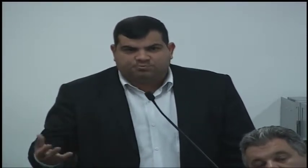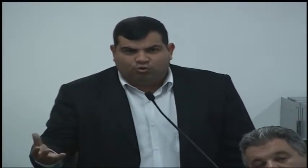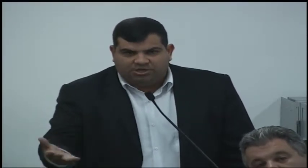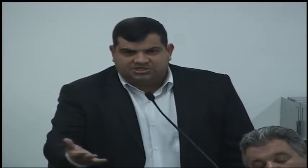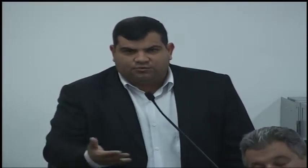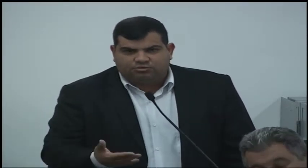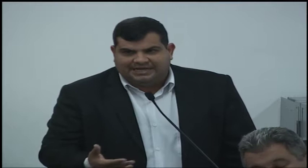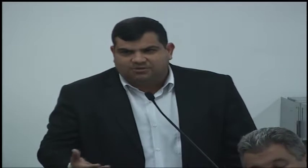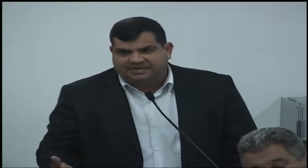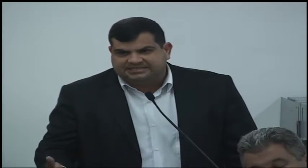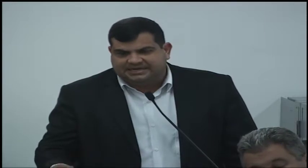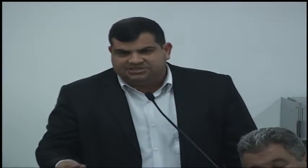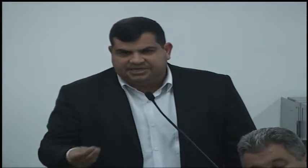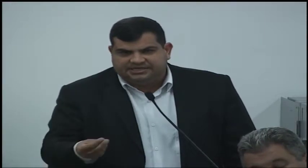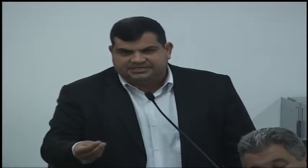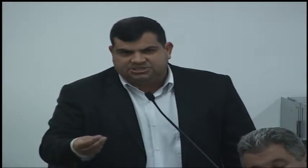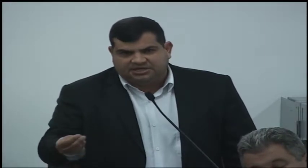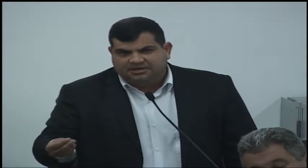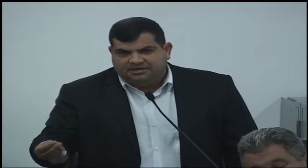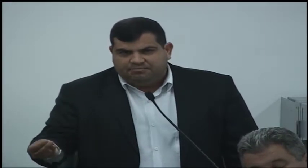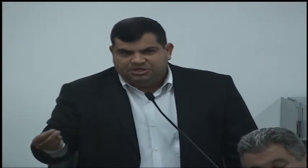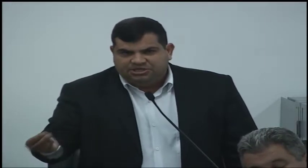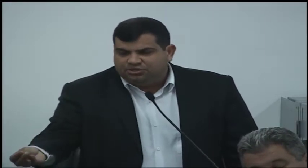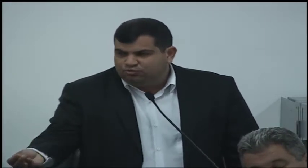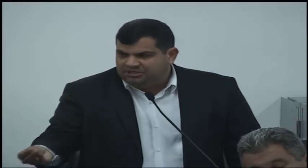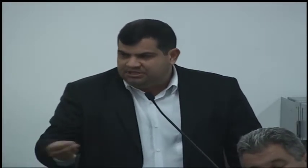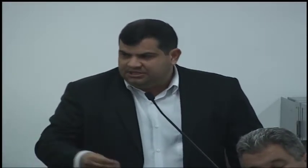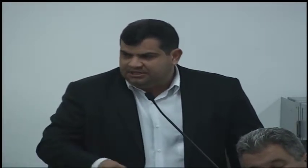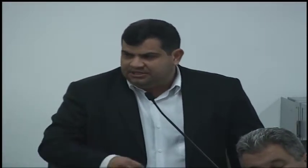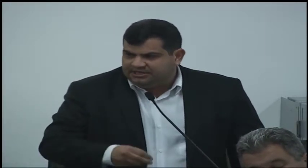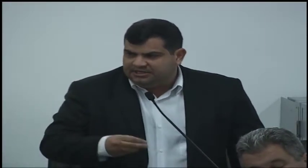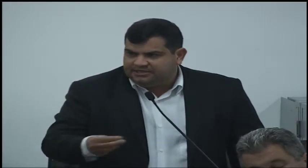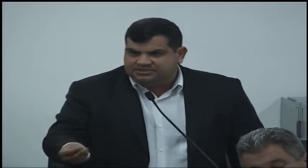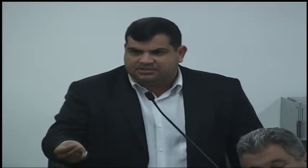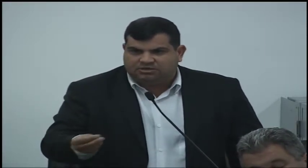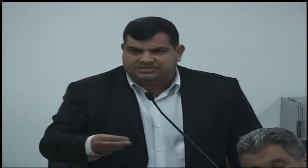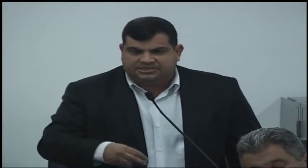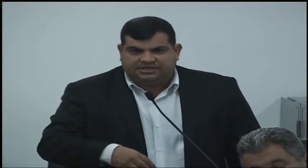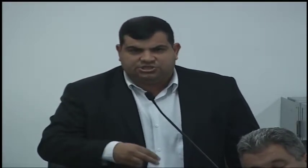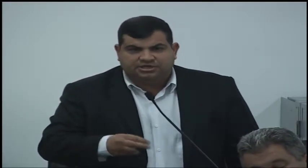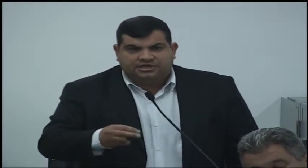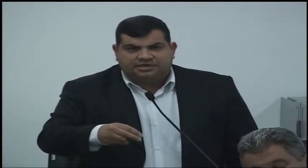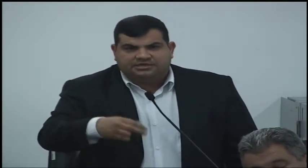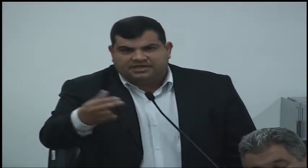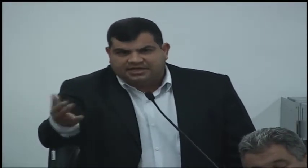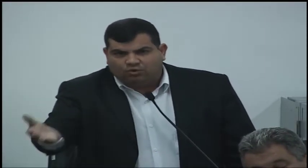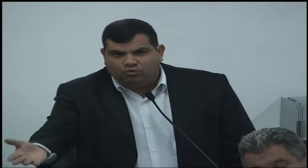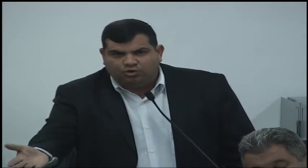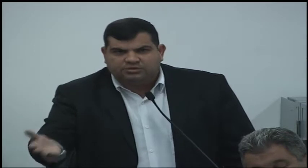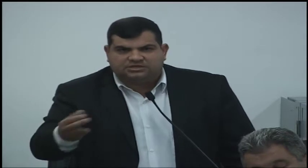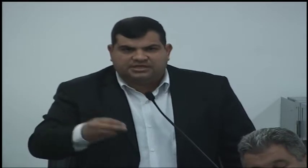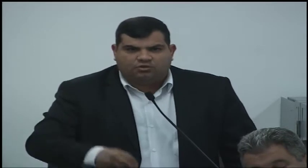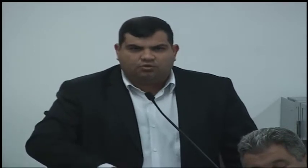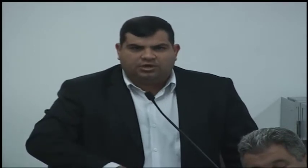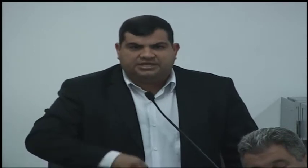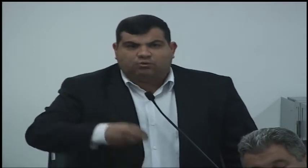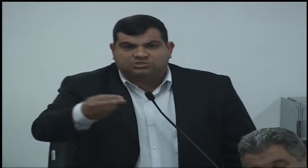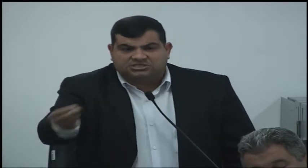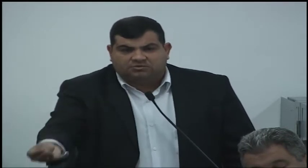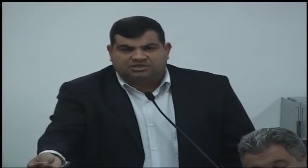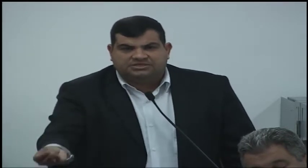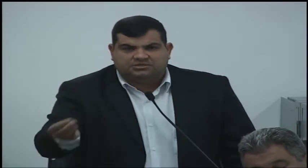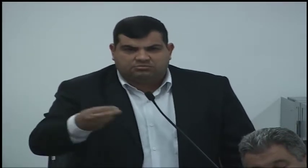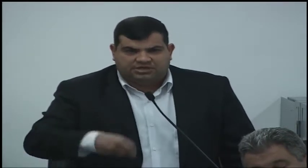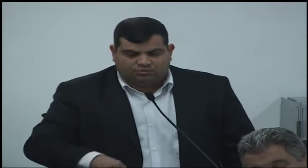políticas públicas voltadas para as áreas ou seja menino menina criança adolescente que está na rua que não tá na rua tem